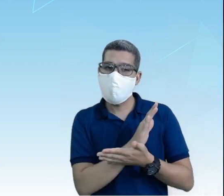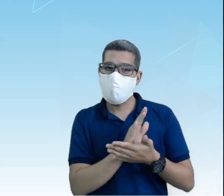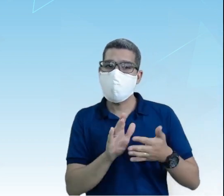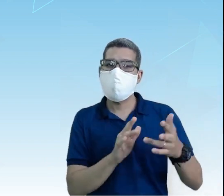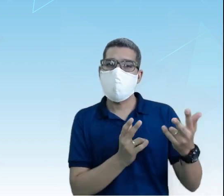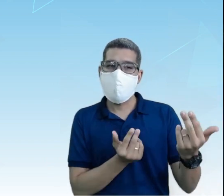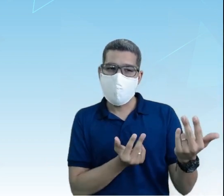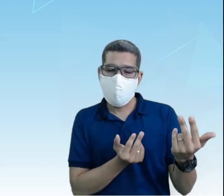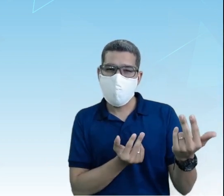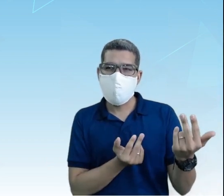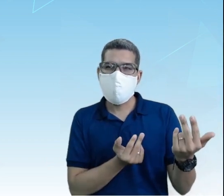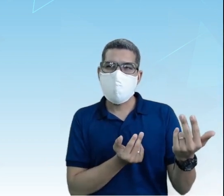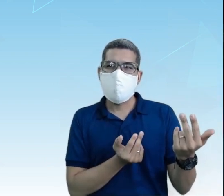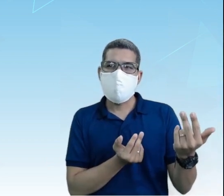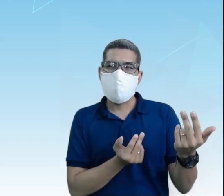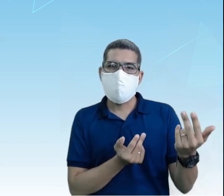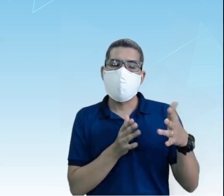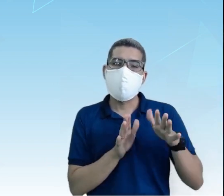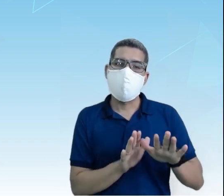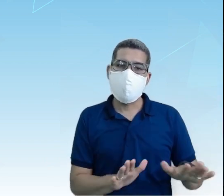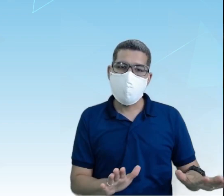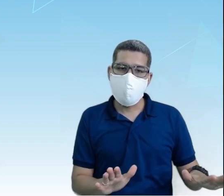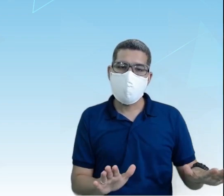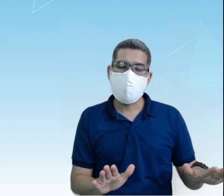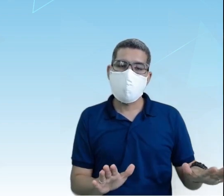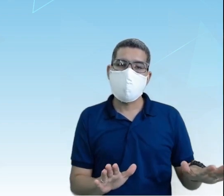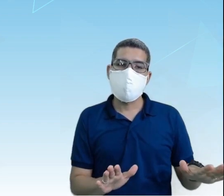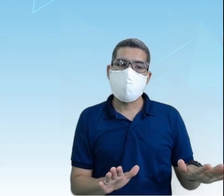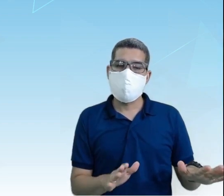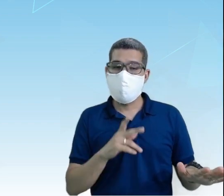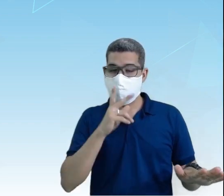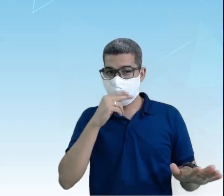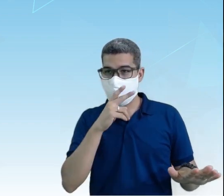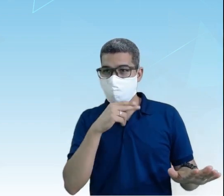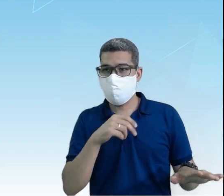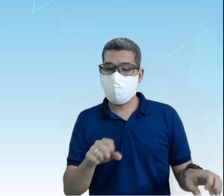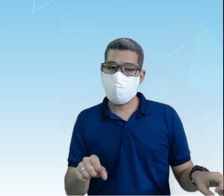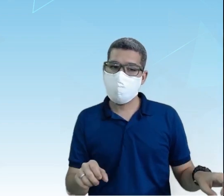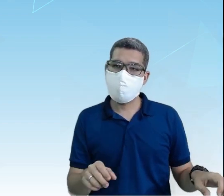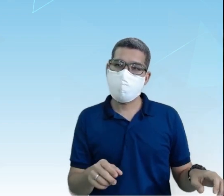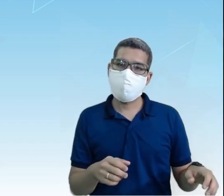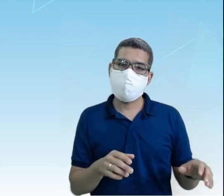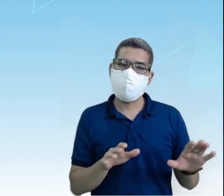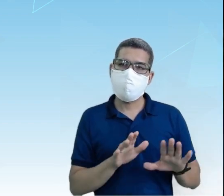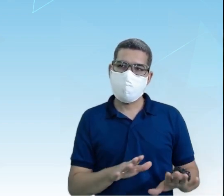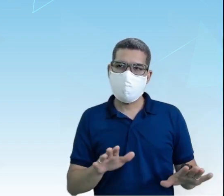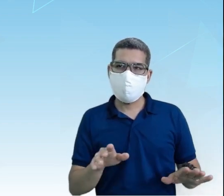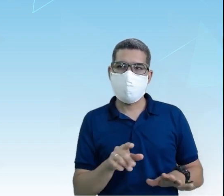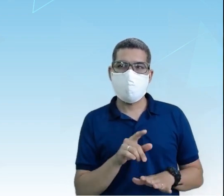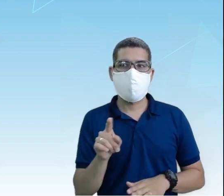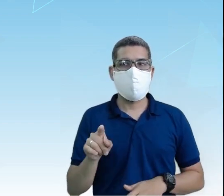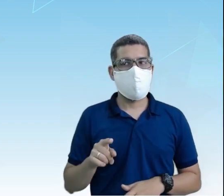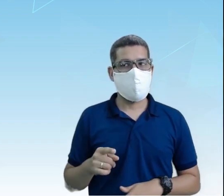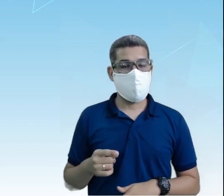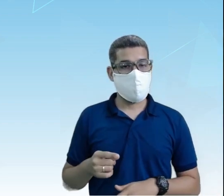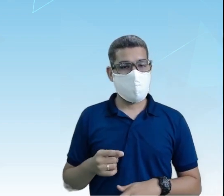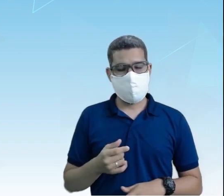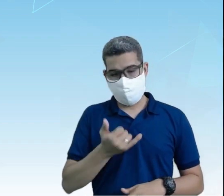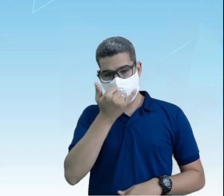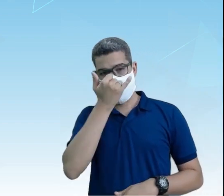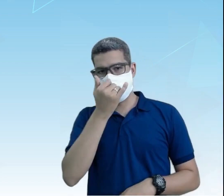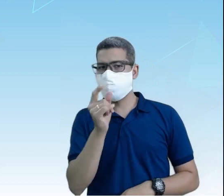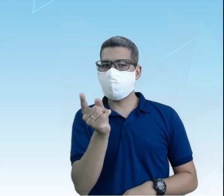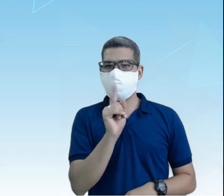espécie, existem relações que são harmônicas, da mesma espécie, onde as espécies elas não irão se